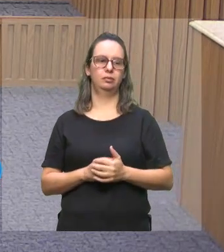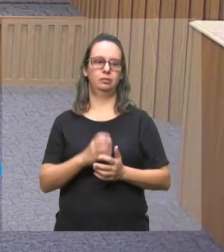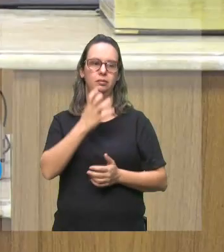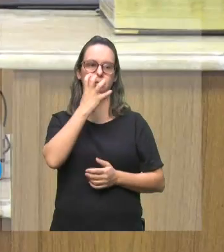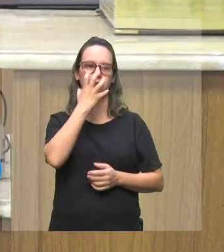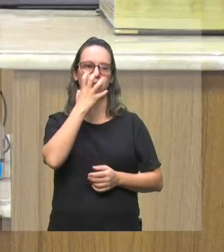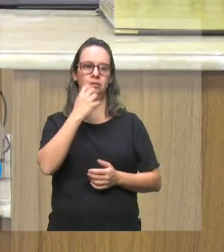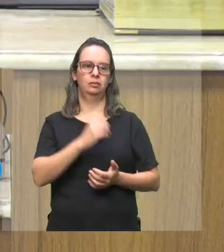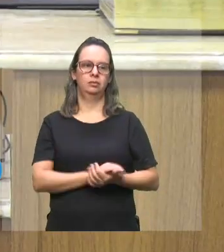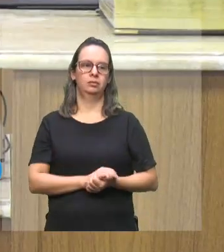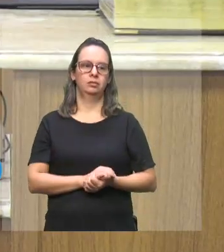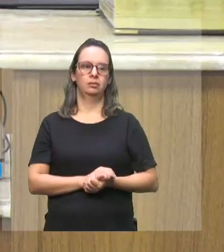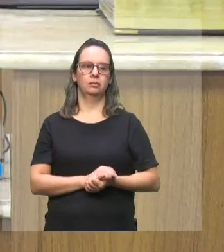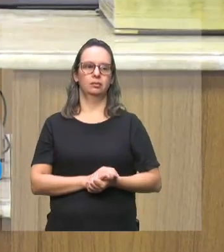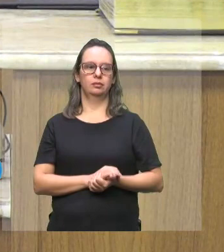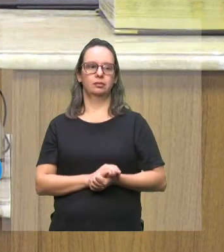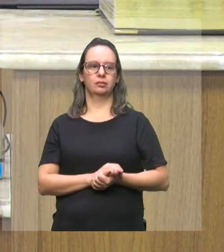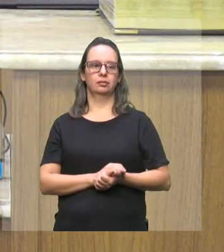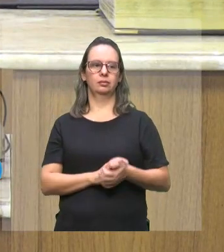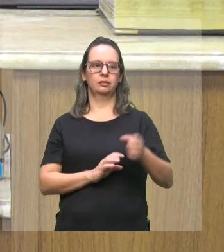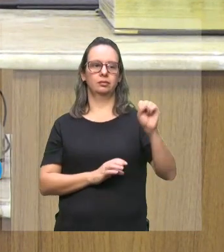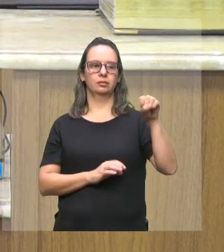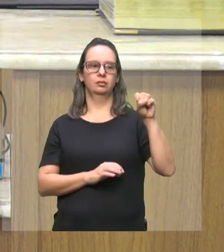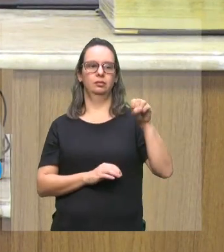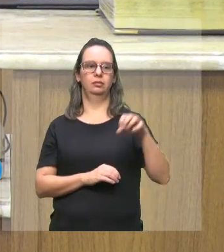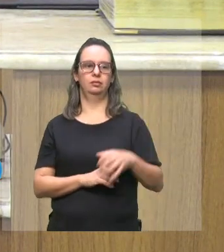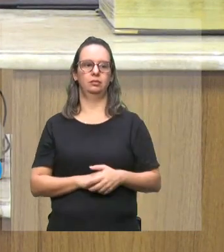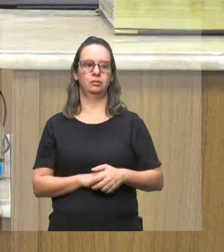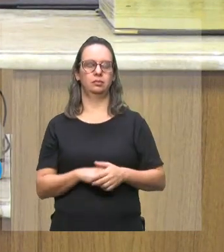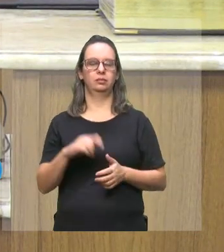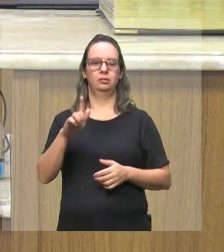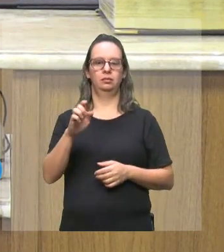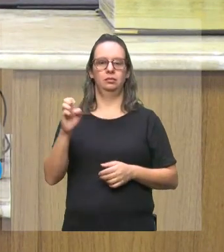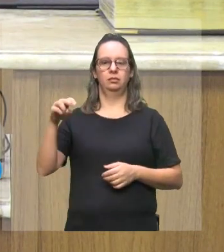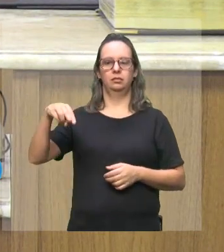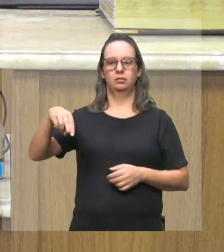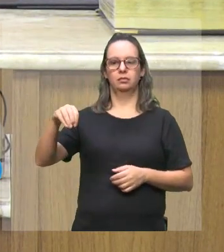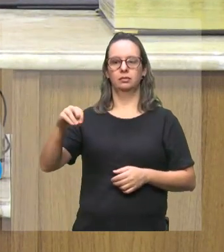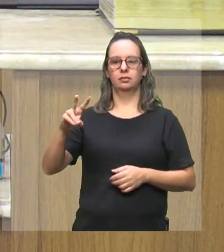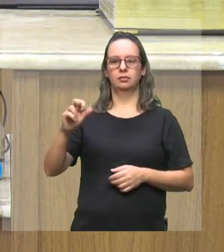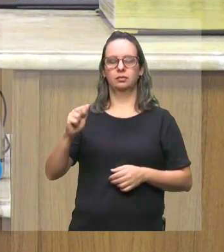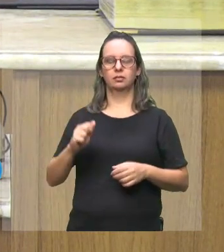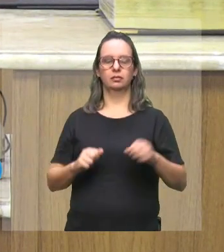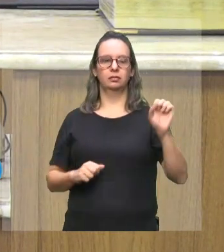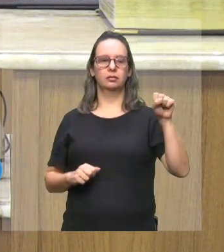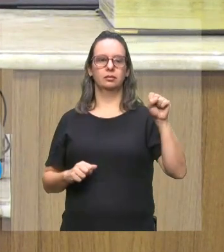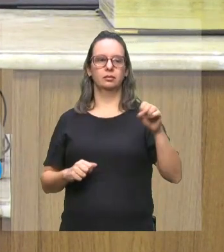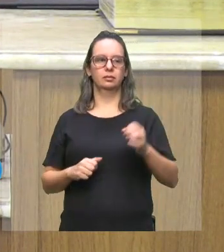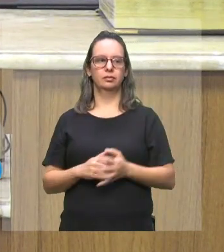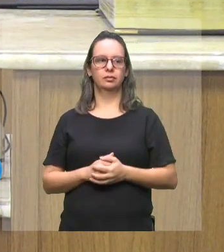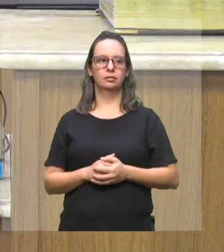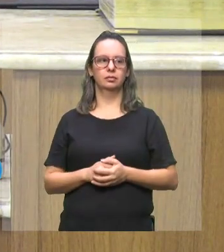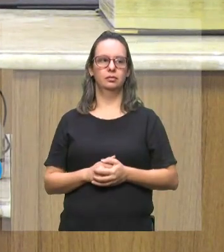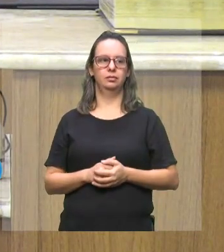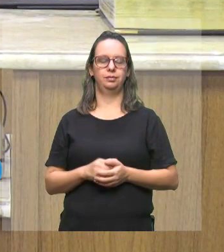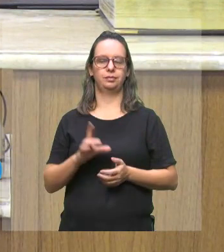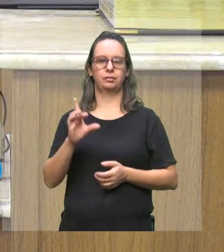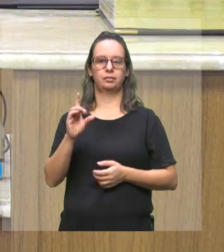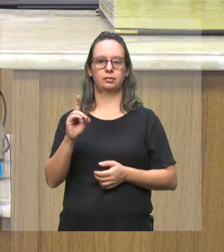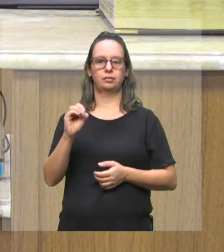Alexandre Cobra Vêncio. Alexandre Cachorrão vota sim. Dionísio de Gênova. Antônio de Gênova vota sim.